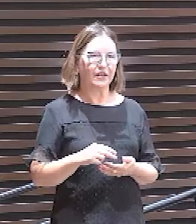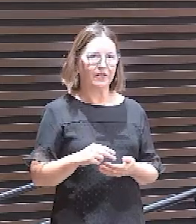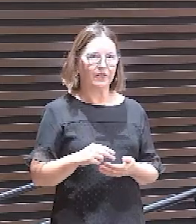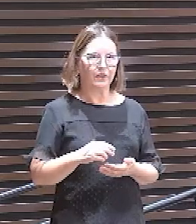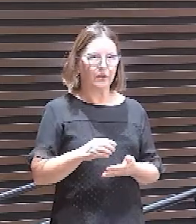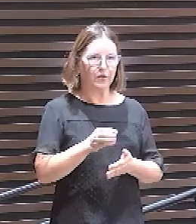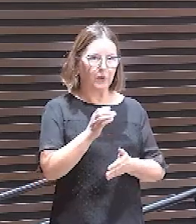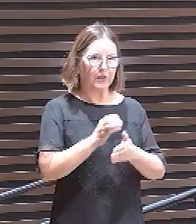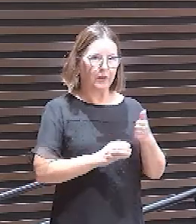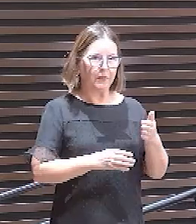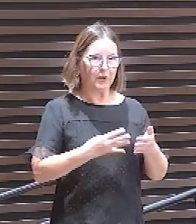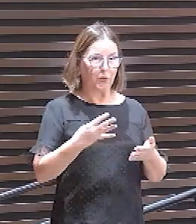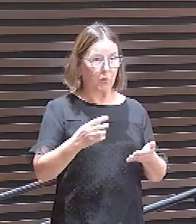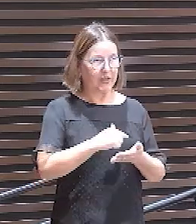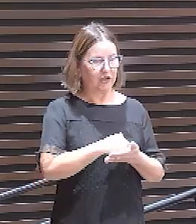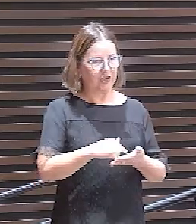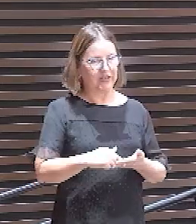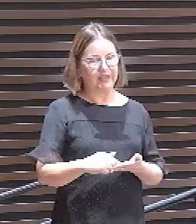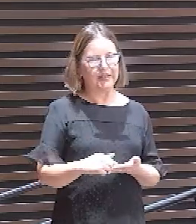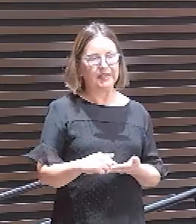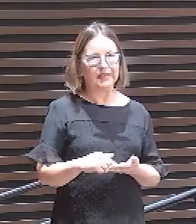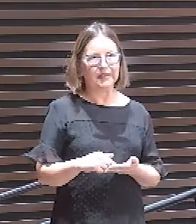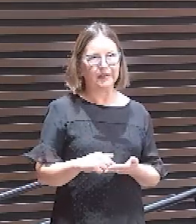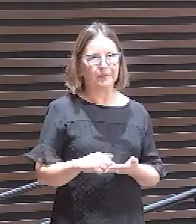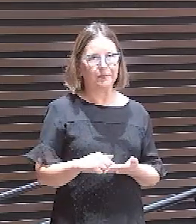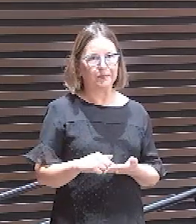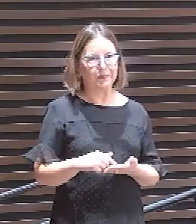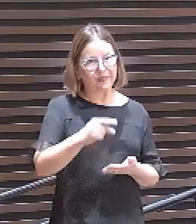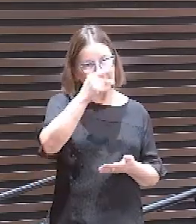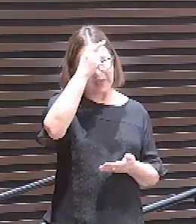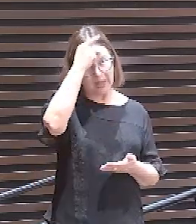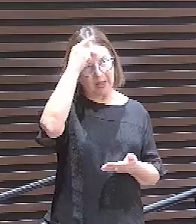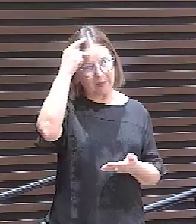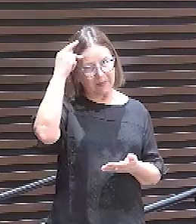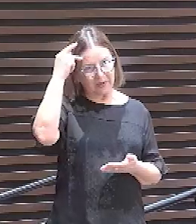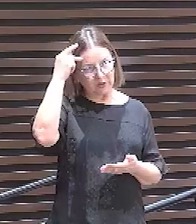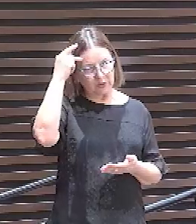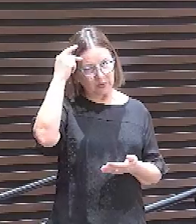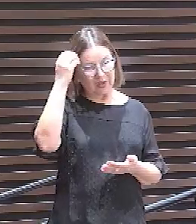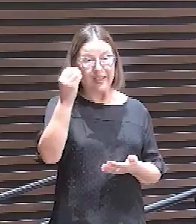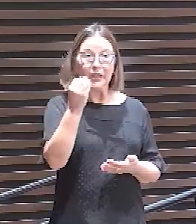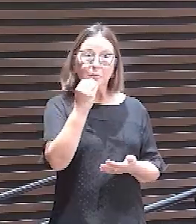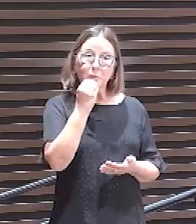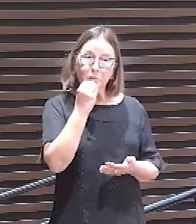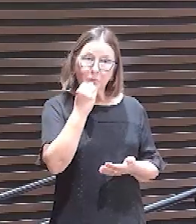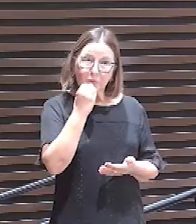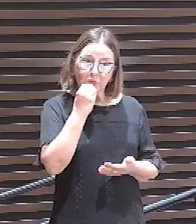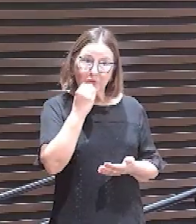a possibilidade da salvação mesmo depois do erro,